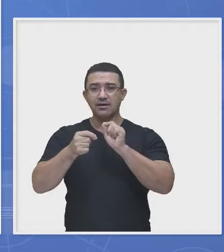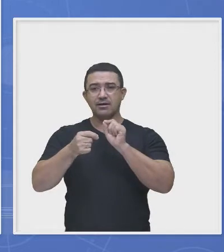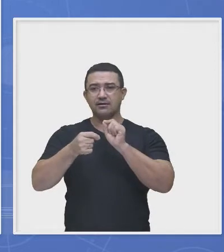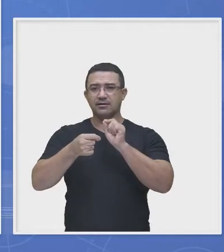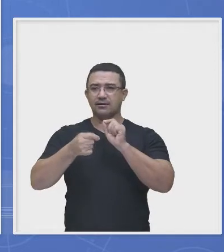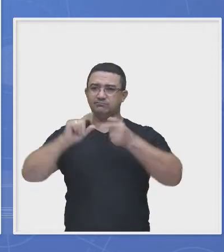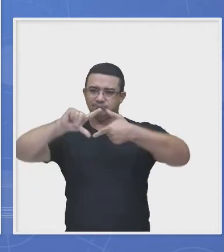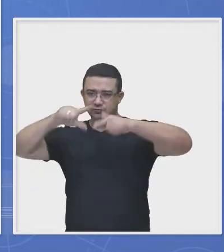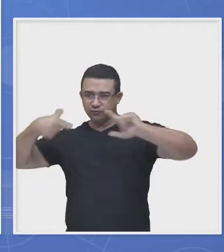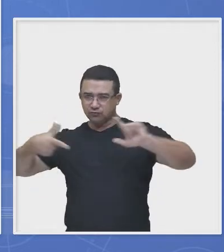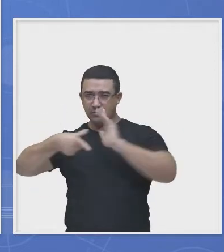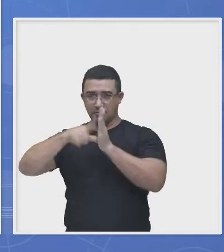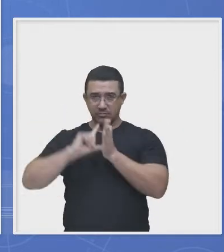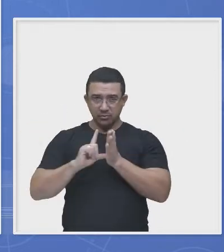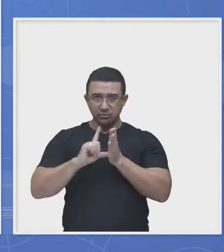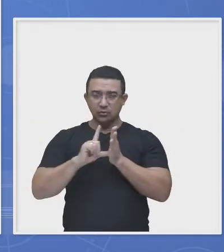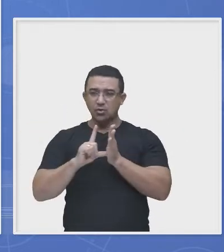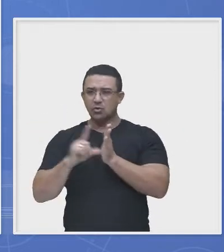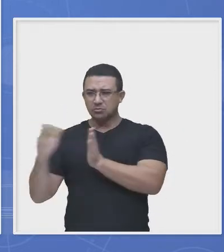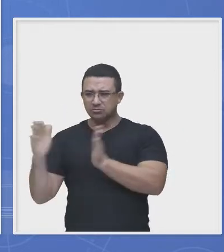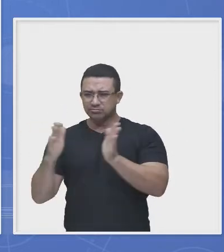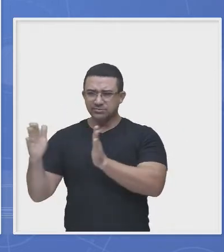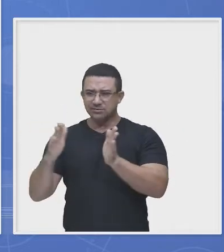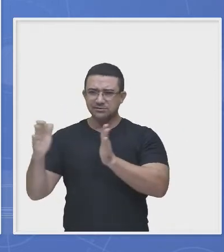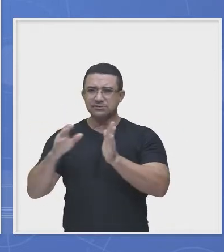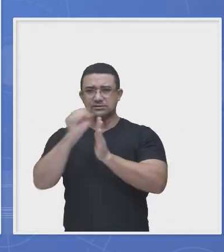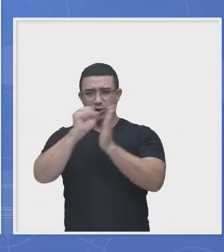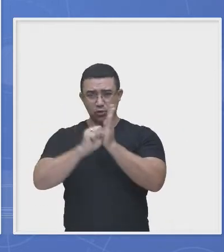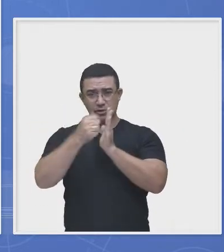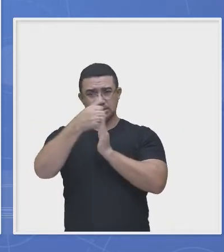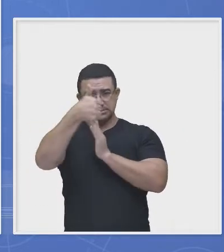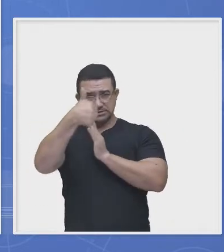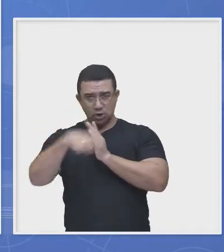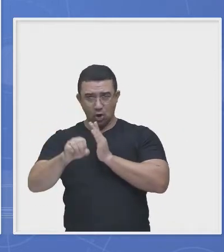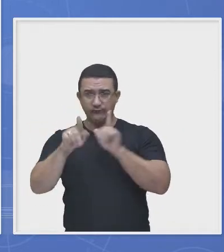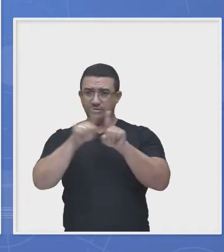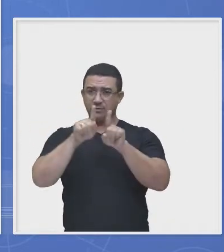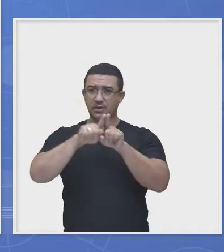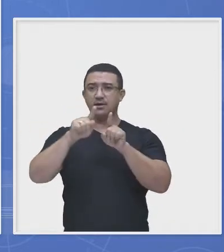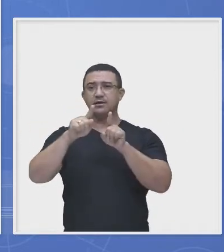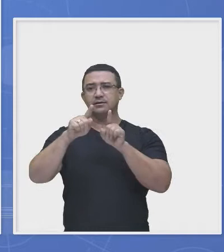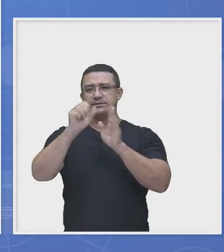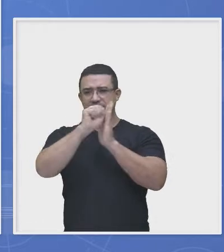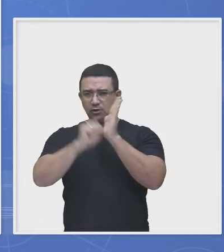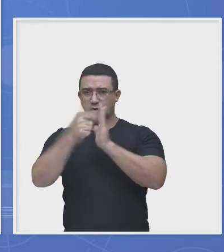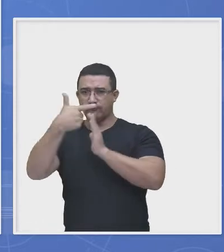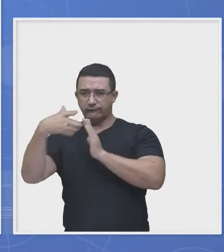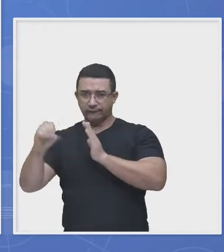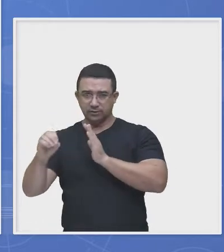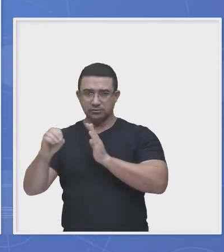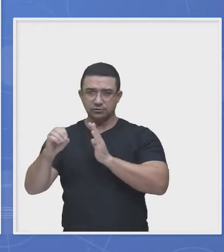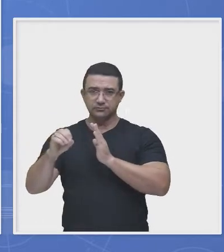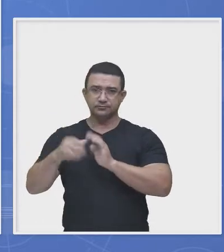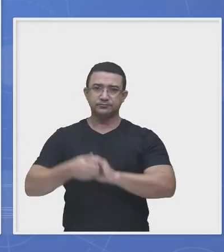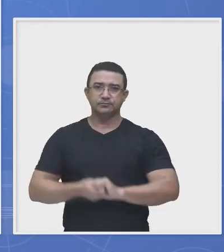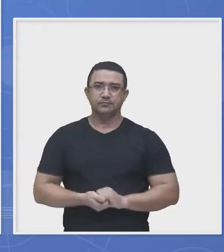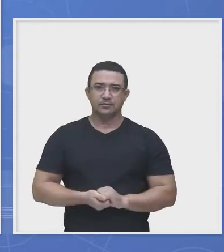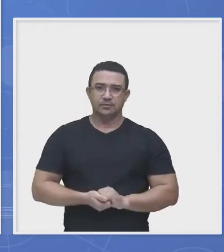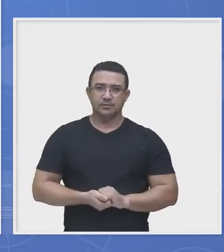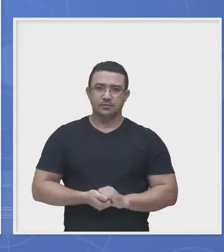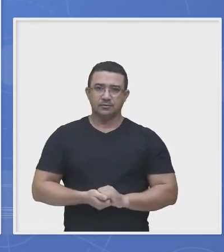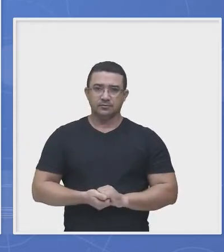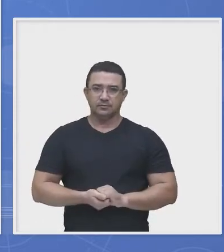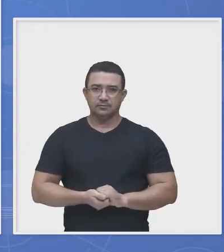na transição entre os séculos XIX e XX, em especial nas duas primeiras décadas deste último, precedendo o